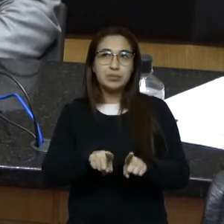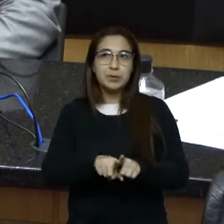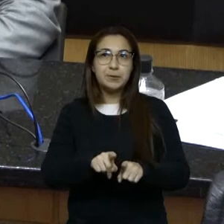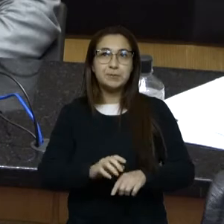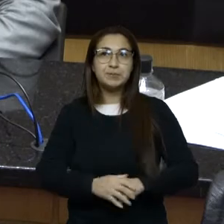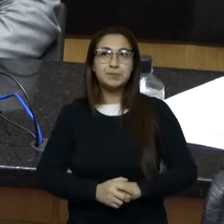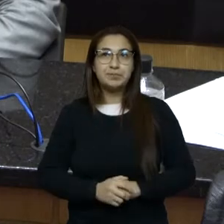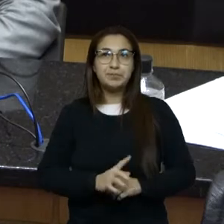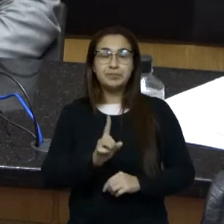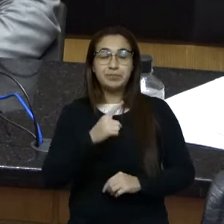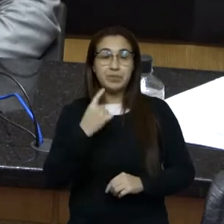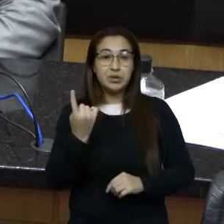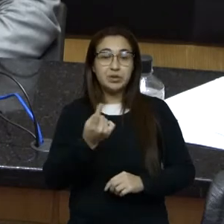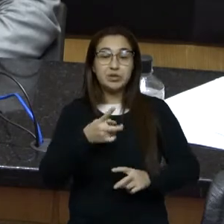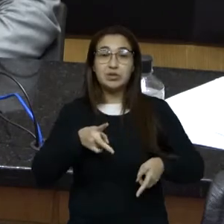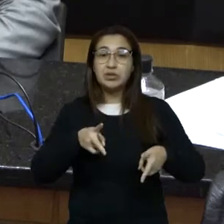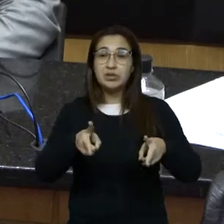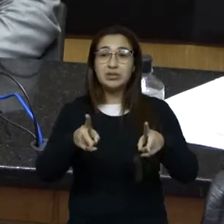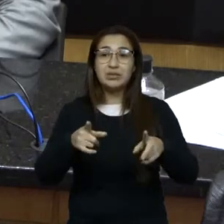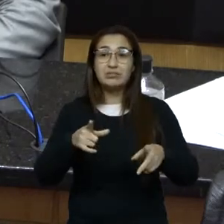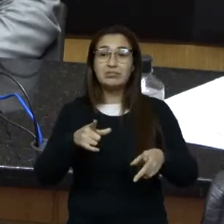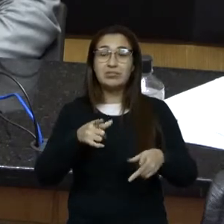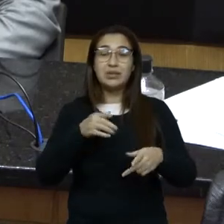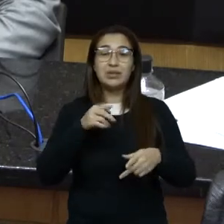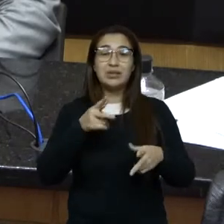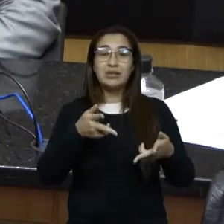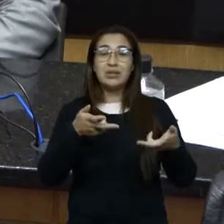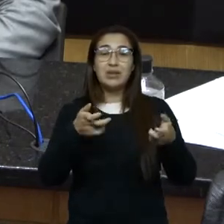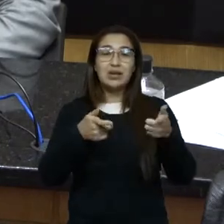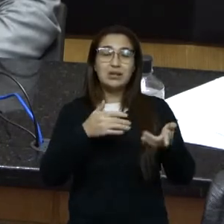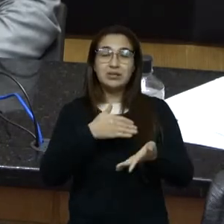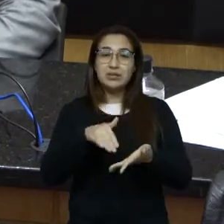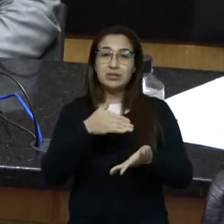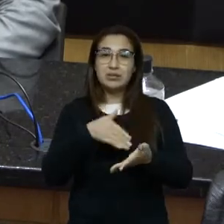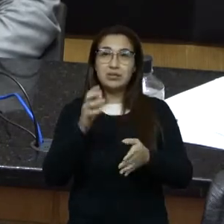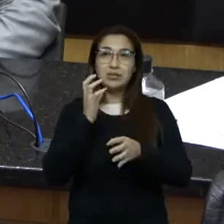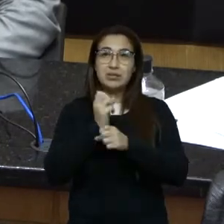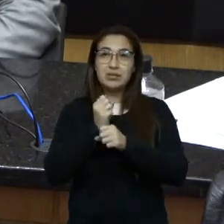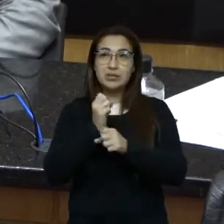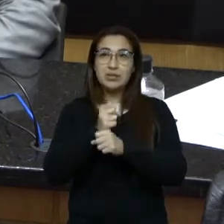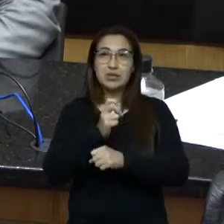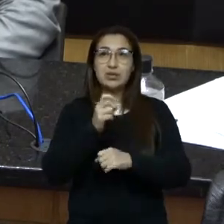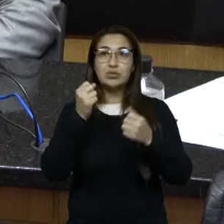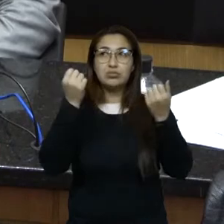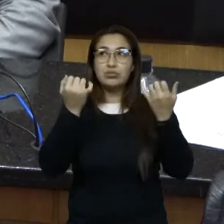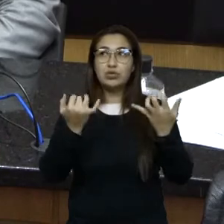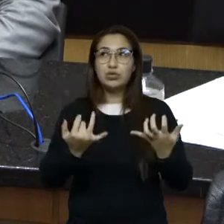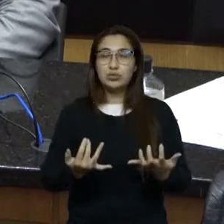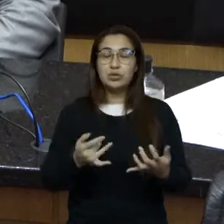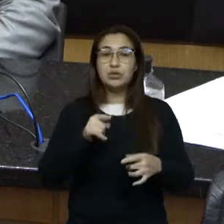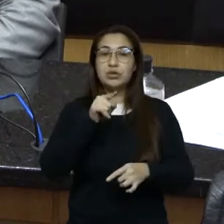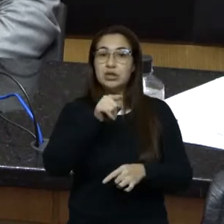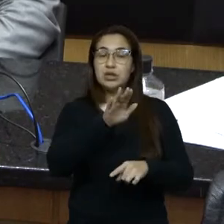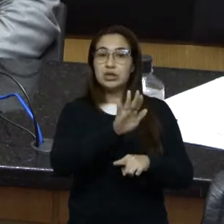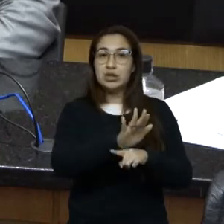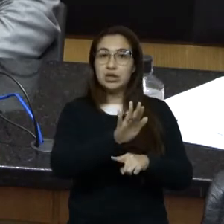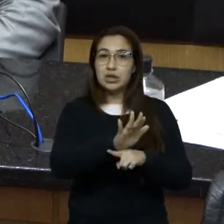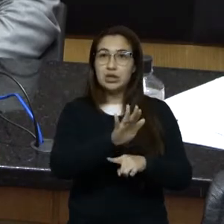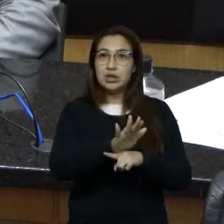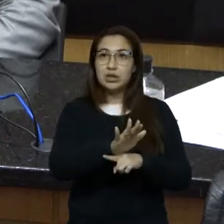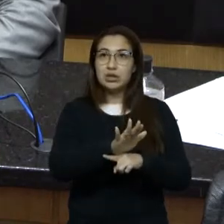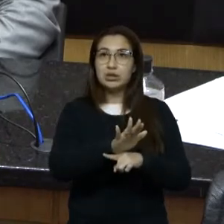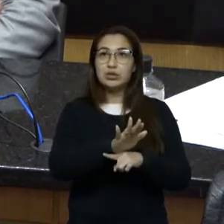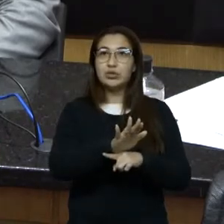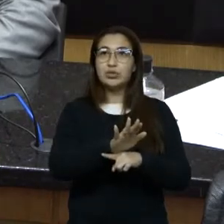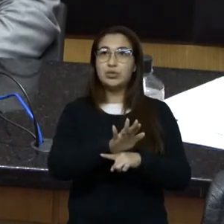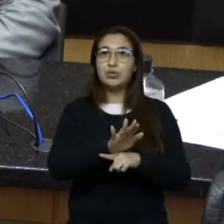e nós vamos sempre em cima daquilo que o secretário da fazenda sempre disse aquilo que benefício para na da